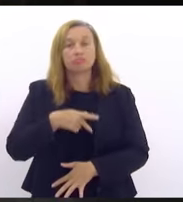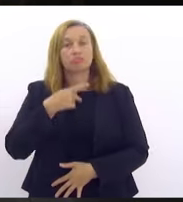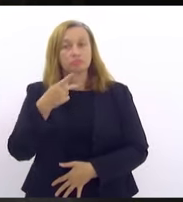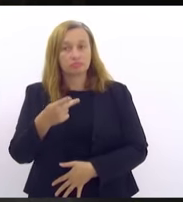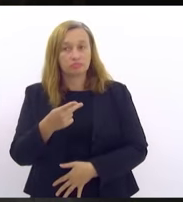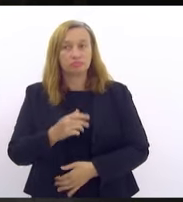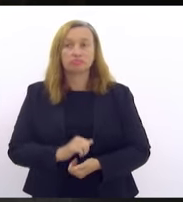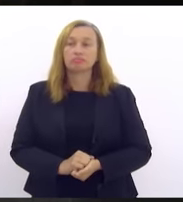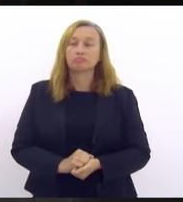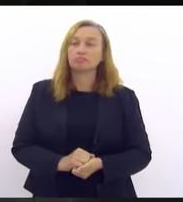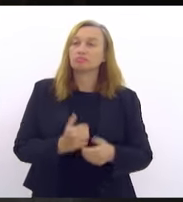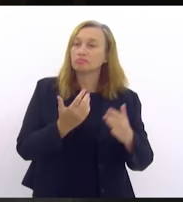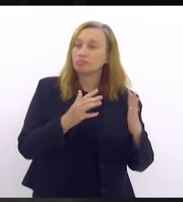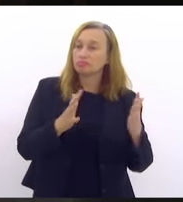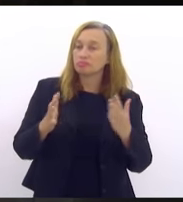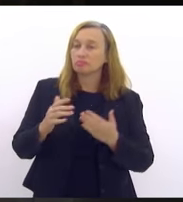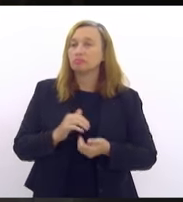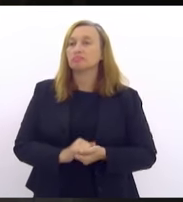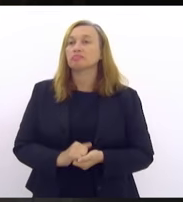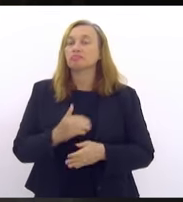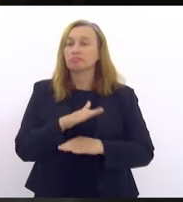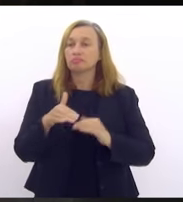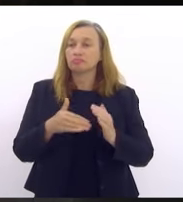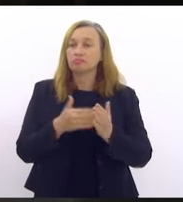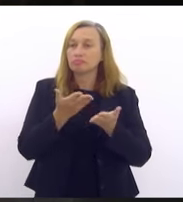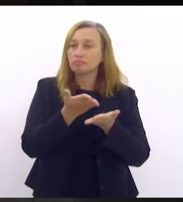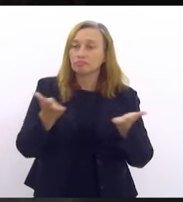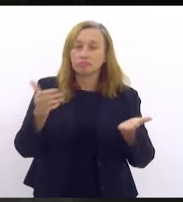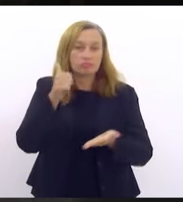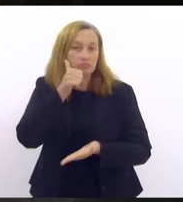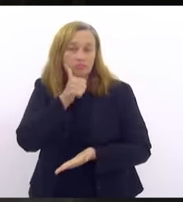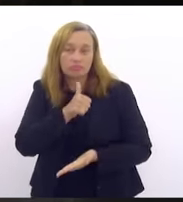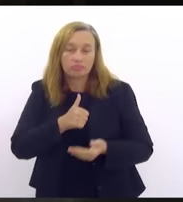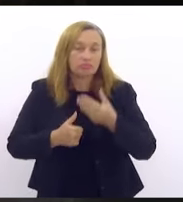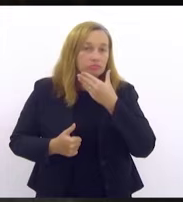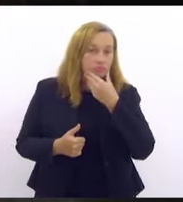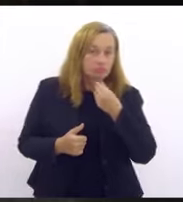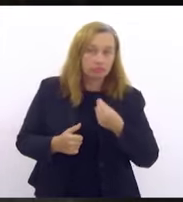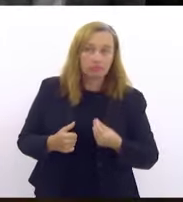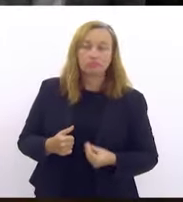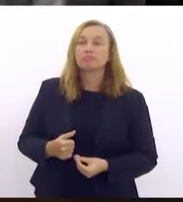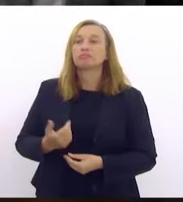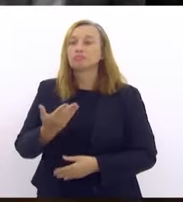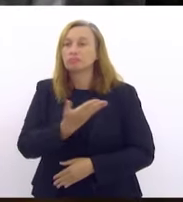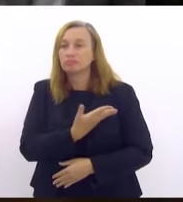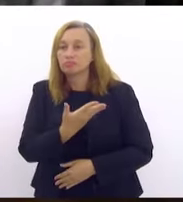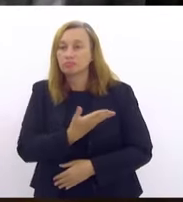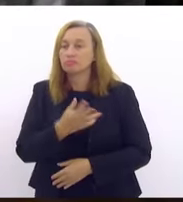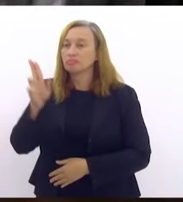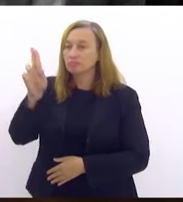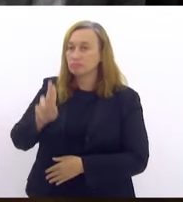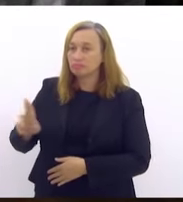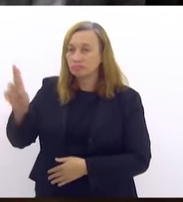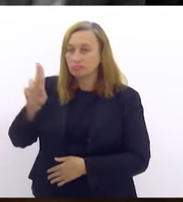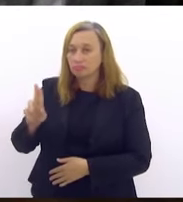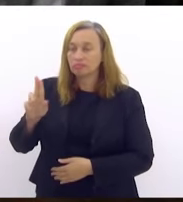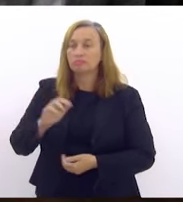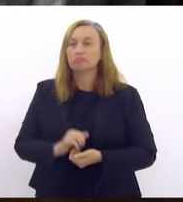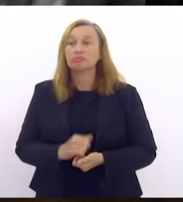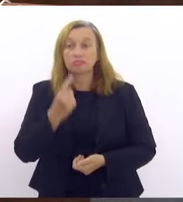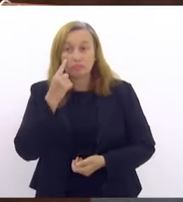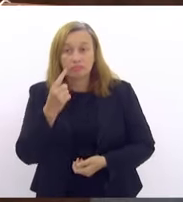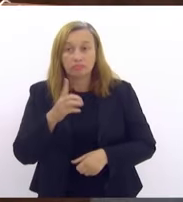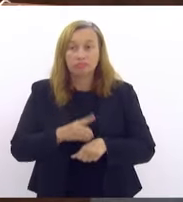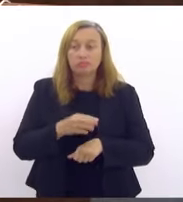reiterando meus cumprimentos a todas as senhoras presentes aos senhores presentes colegas de Universidade Federal Fluminense vejo aqui a Dra